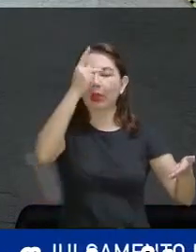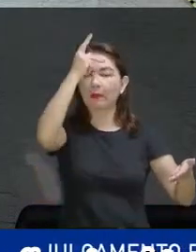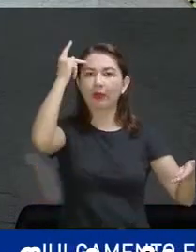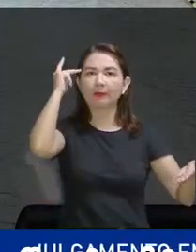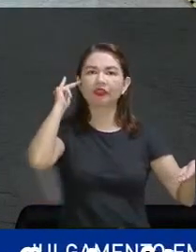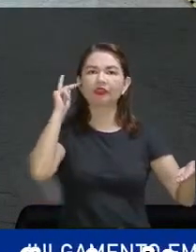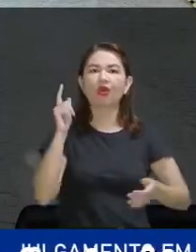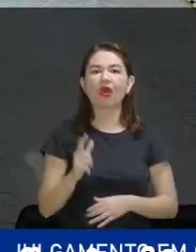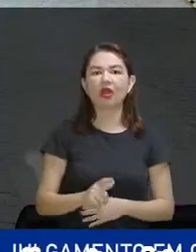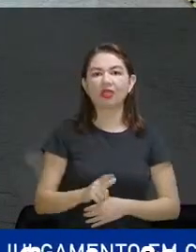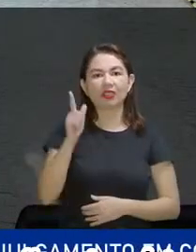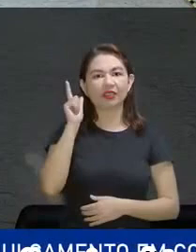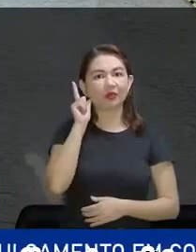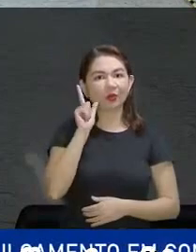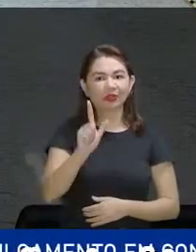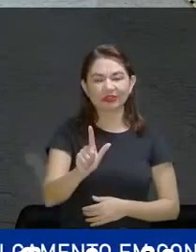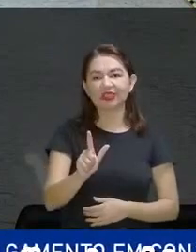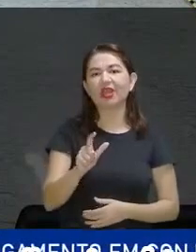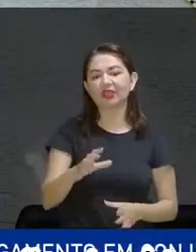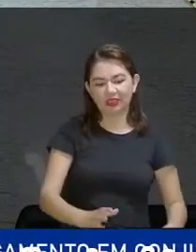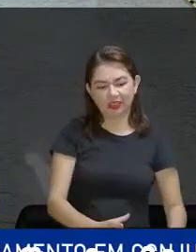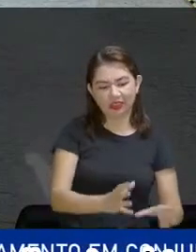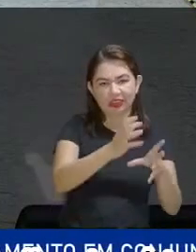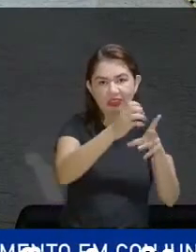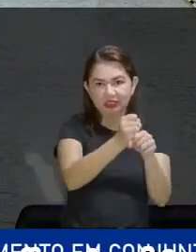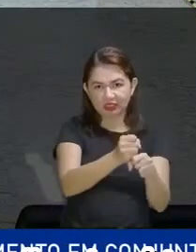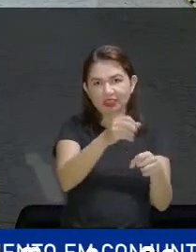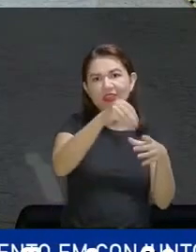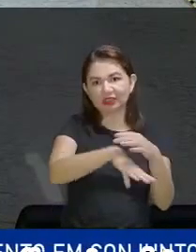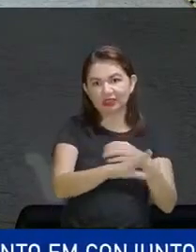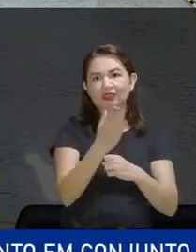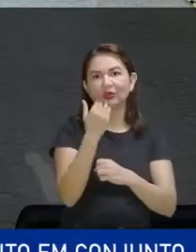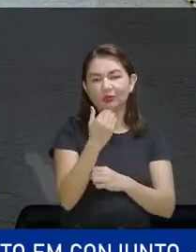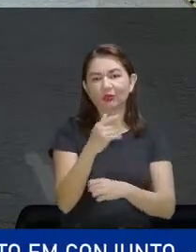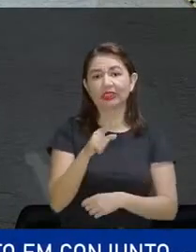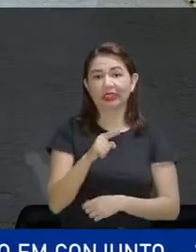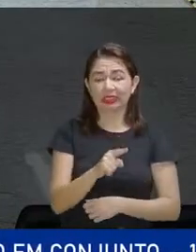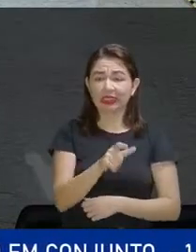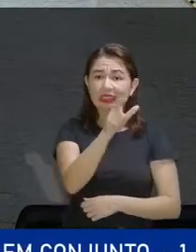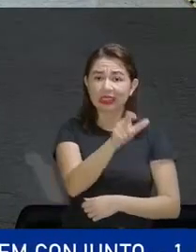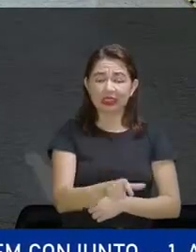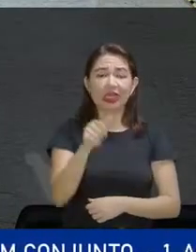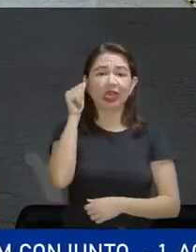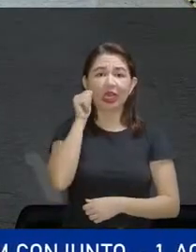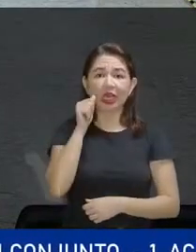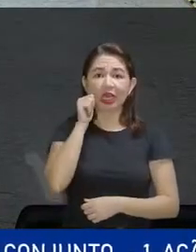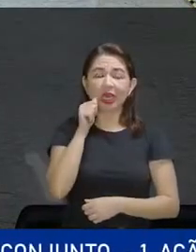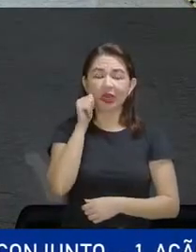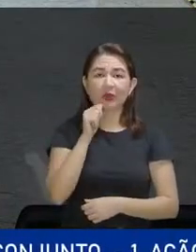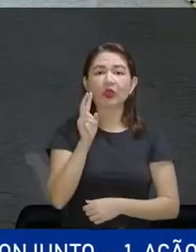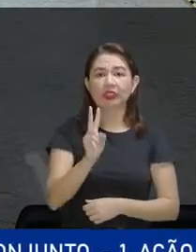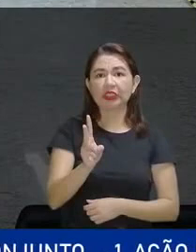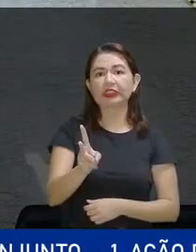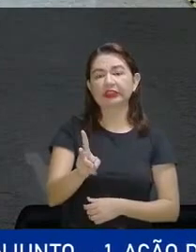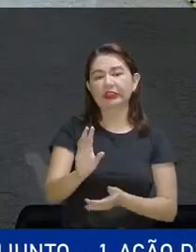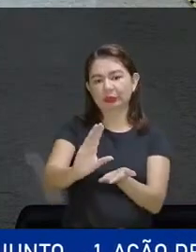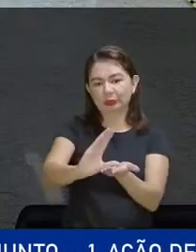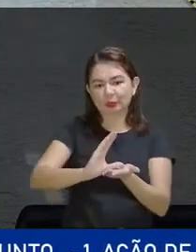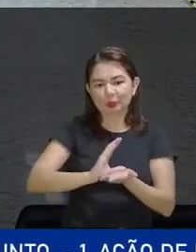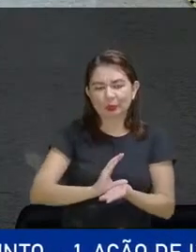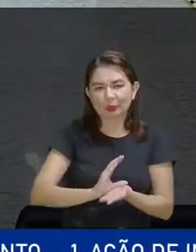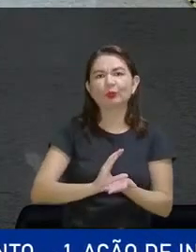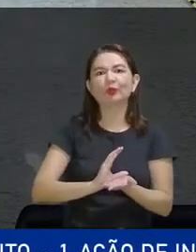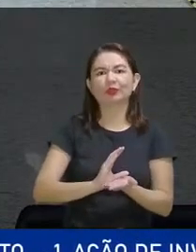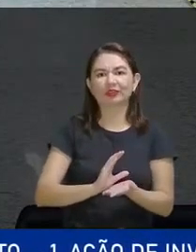de políticas. E ela disse que recebe doações de vários colaboradores, todos sem vínculo eleitorais. E o que